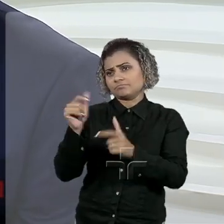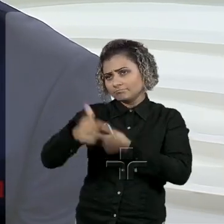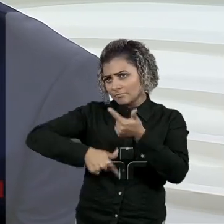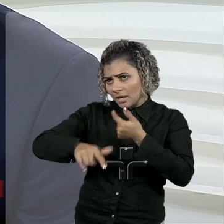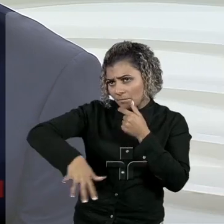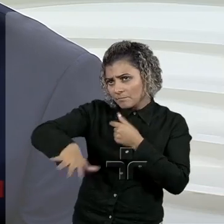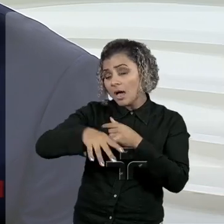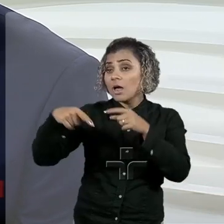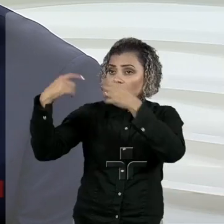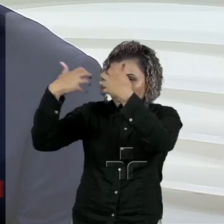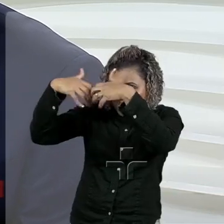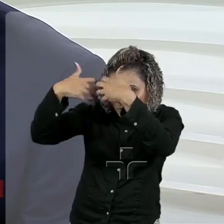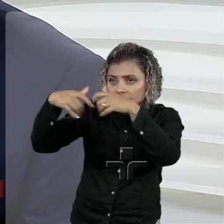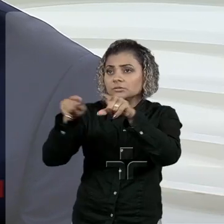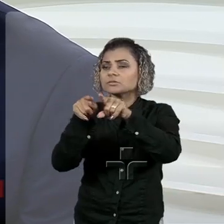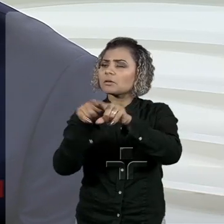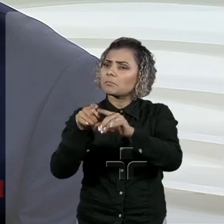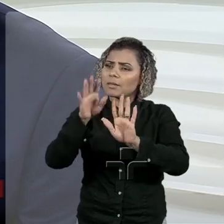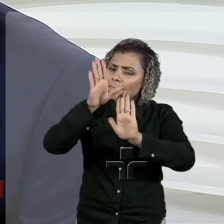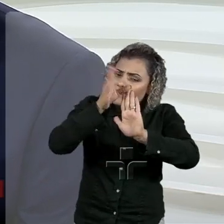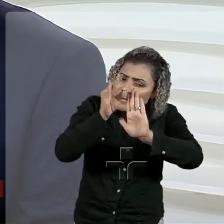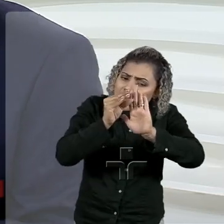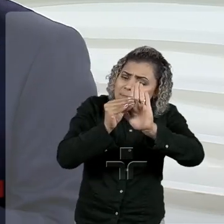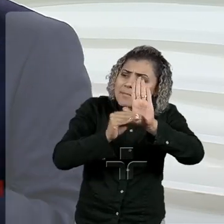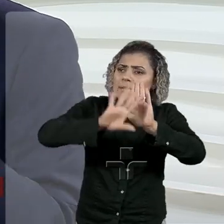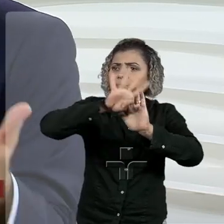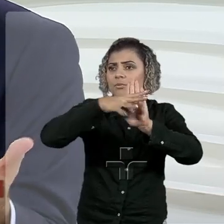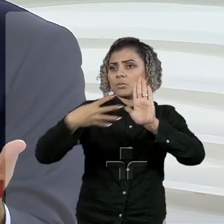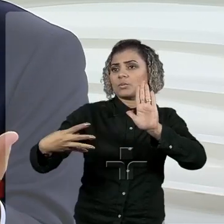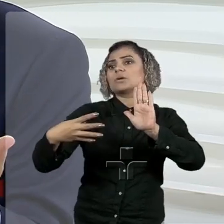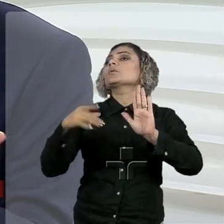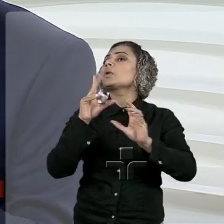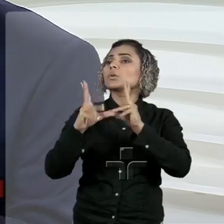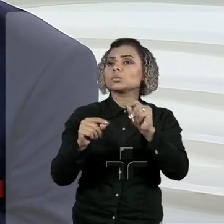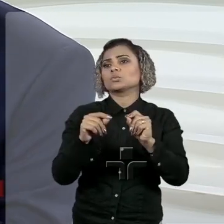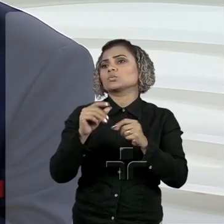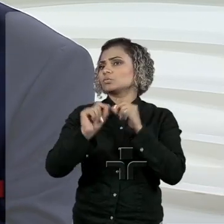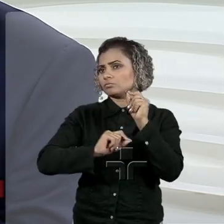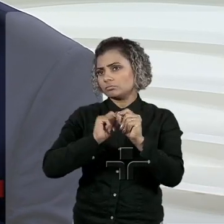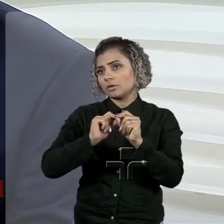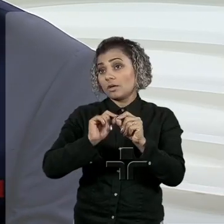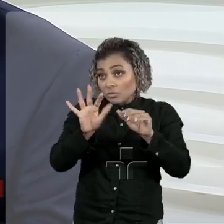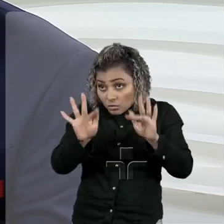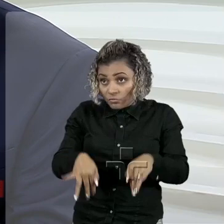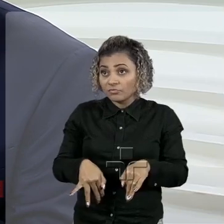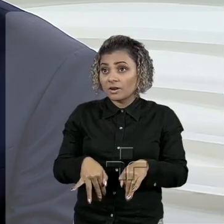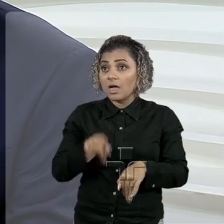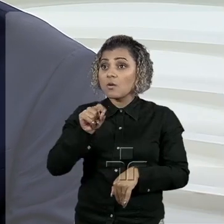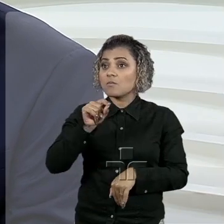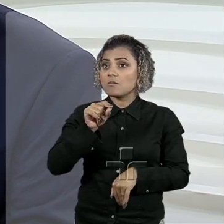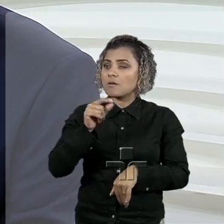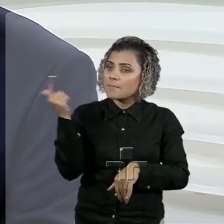do cognitivo, dos nossos componentes curriculares, o desenvolvimento do currículo, no final das contas é para